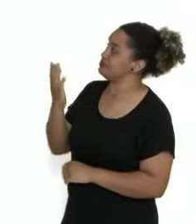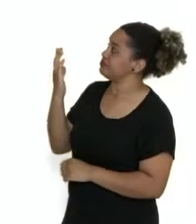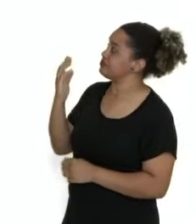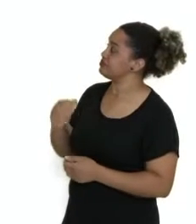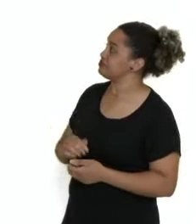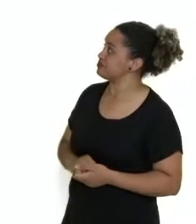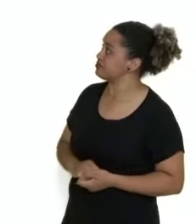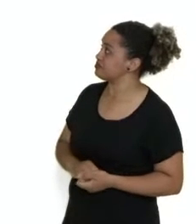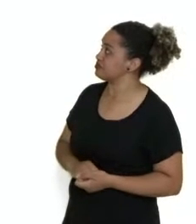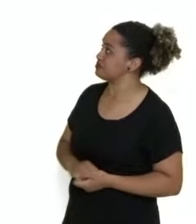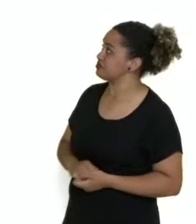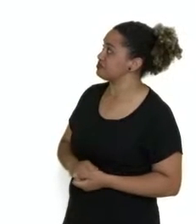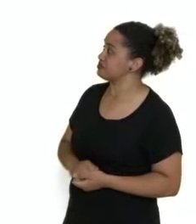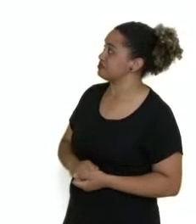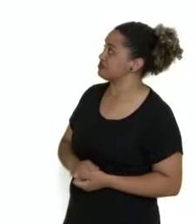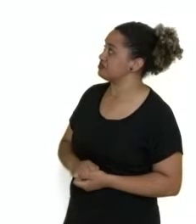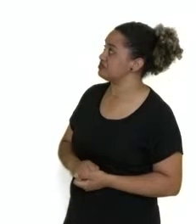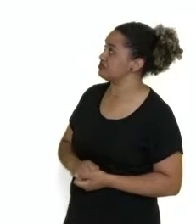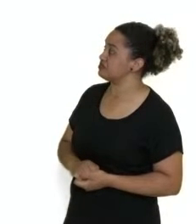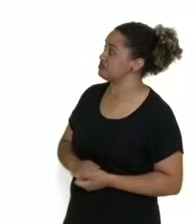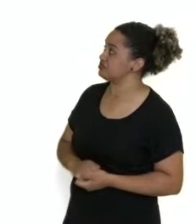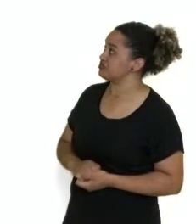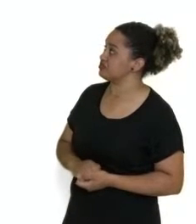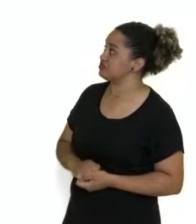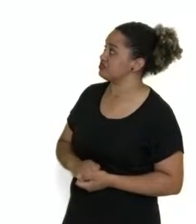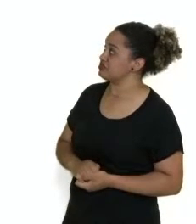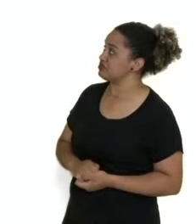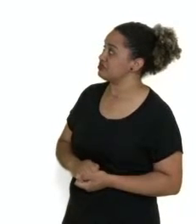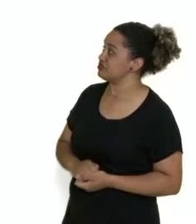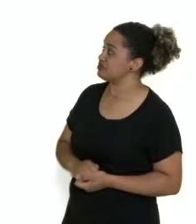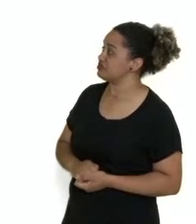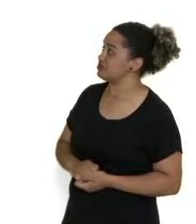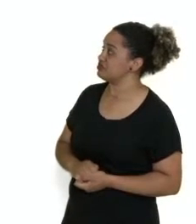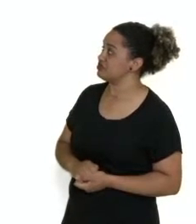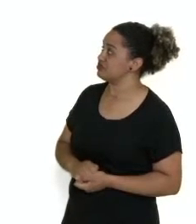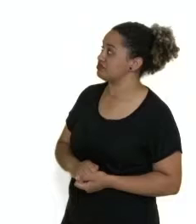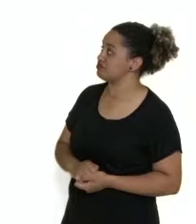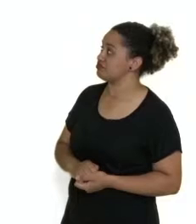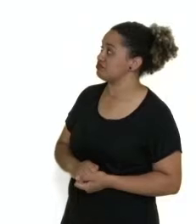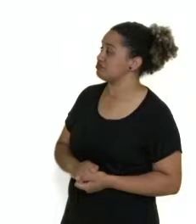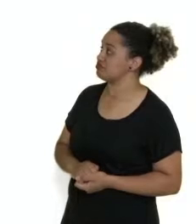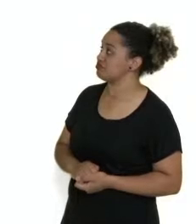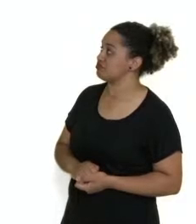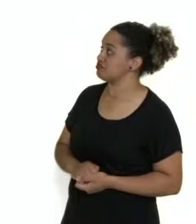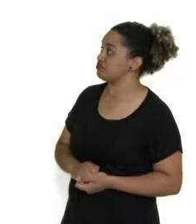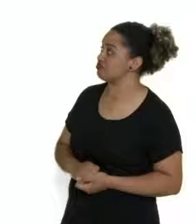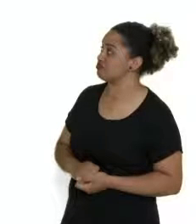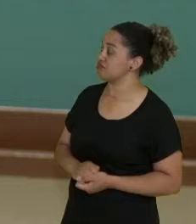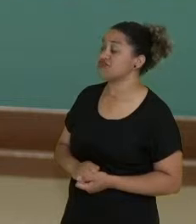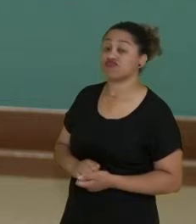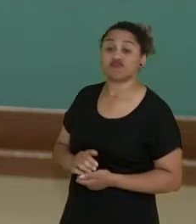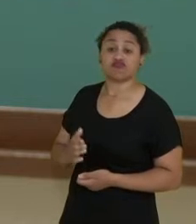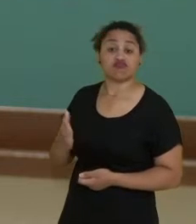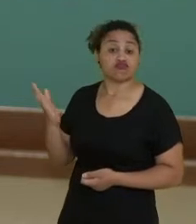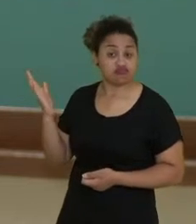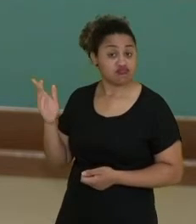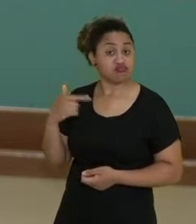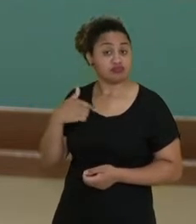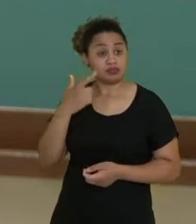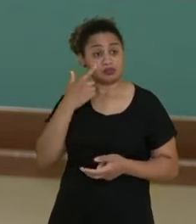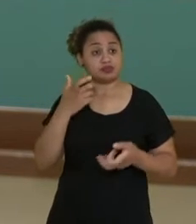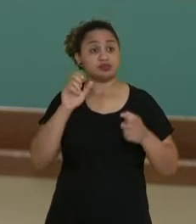gerou polêmica e dividiu as redes sociais no fim de semana então em síntese e o texto diz que